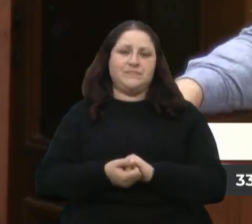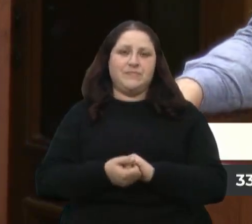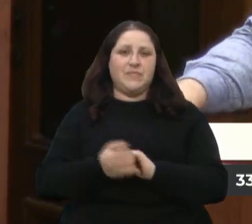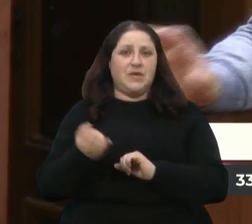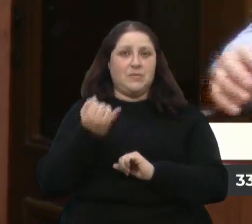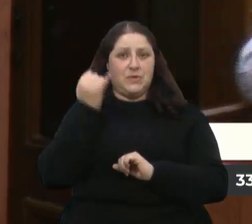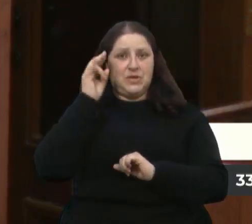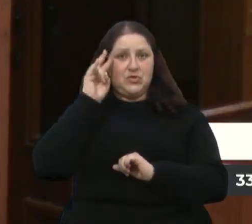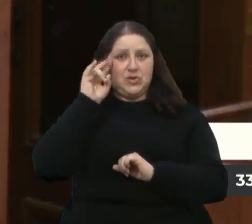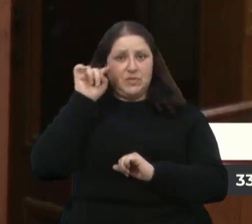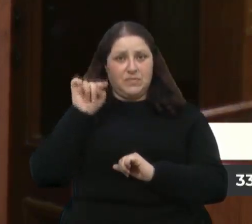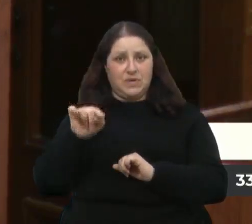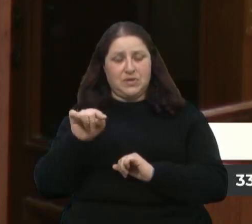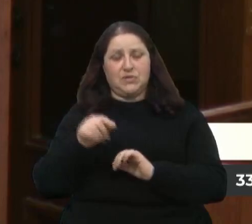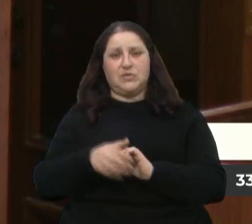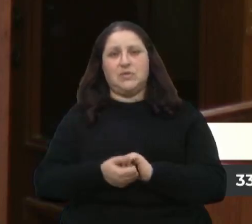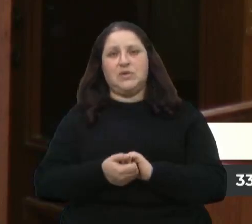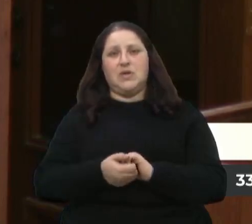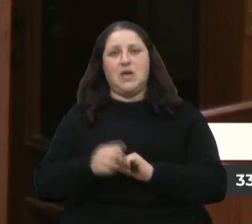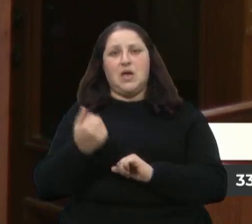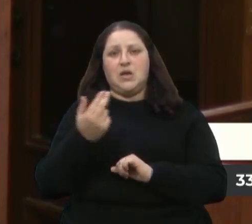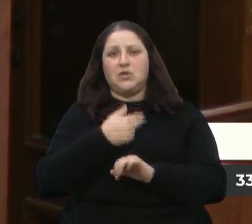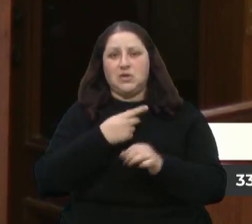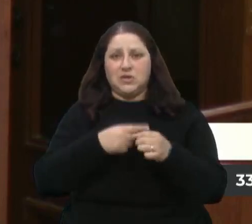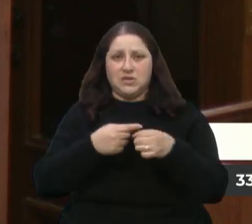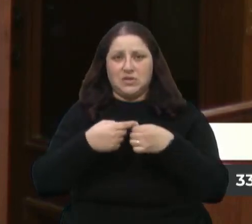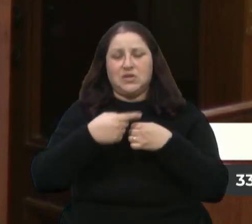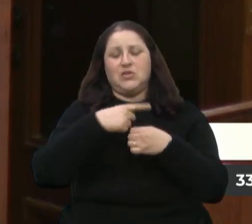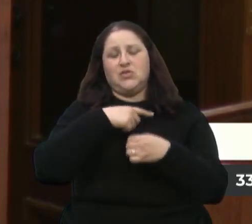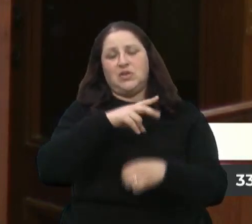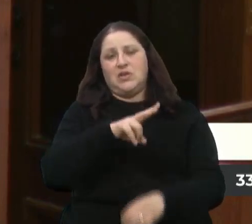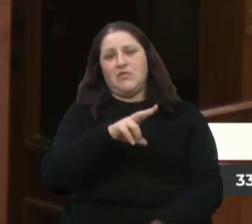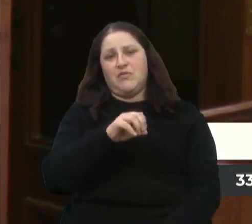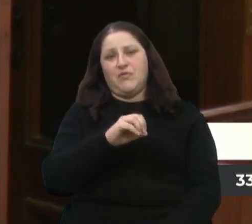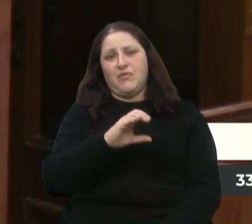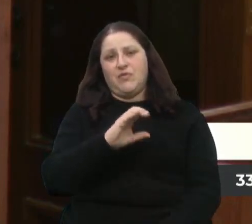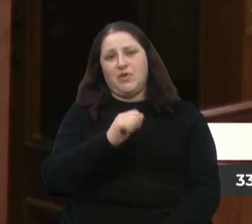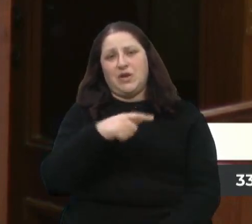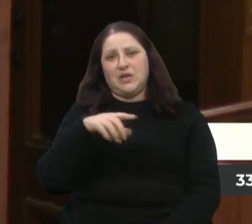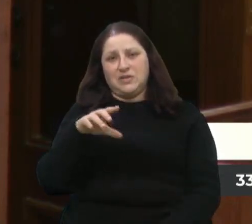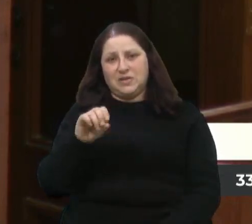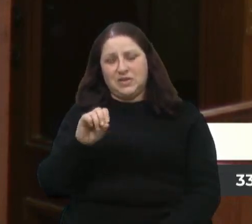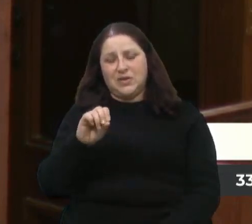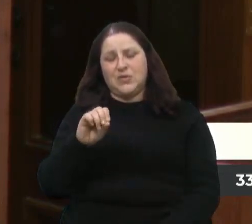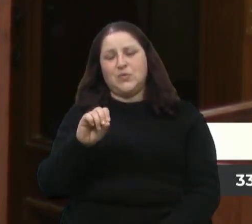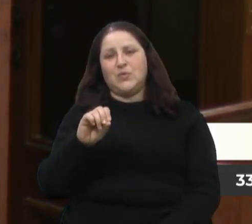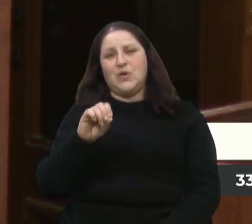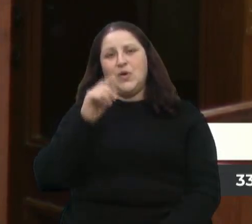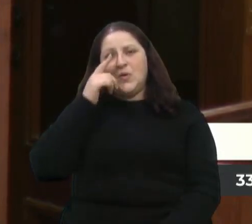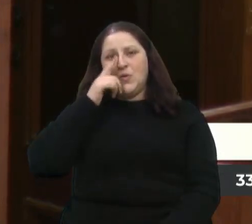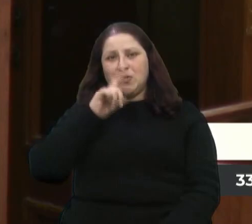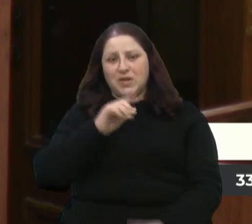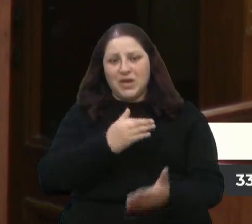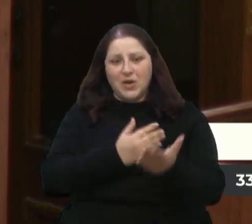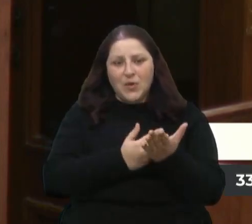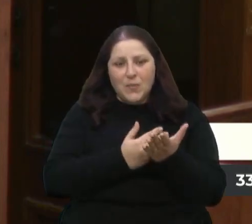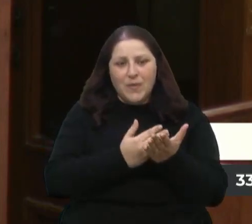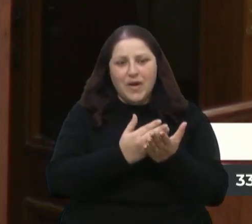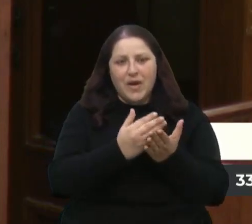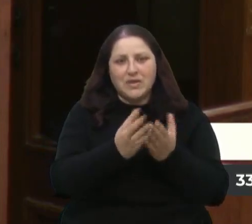gente lembrar isso. A nossa cidade teve vocação que acabou gerando a Universidade de Caxias do